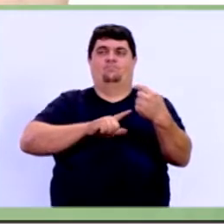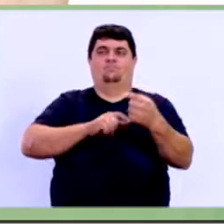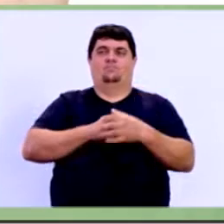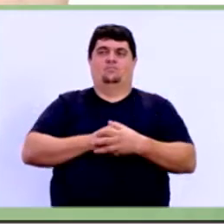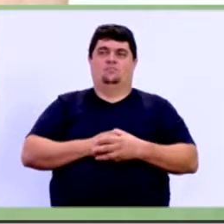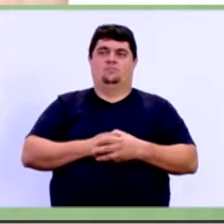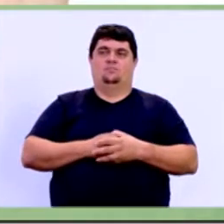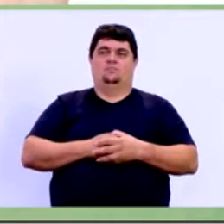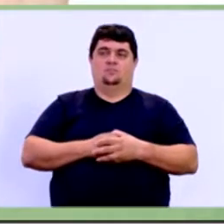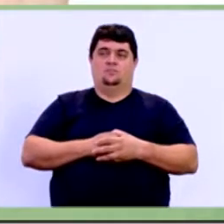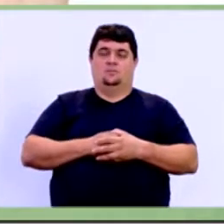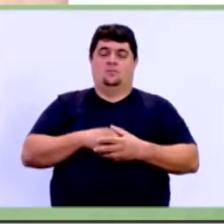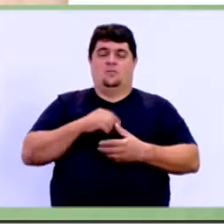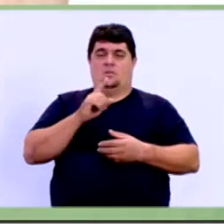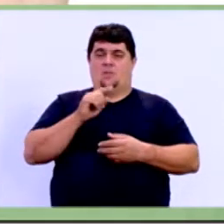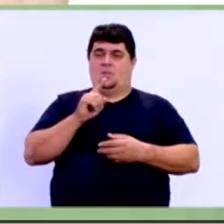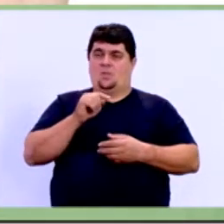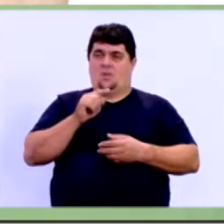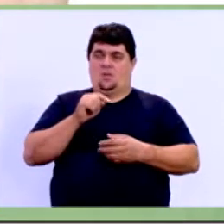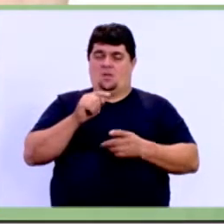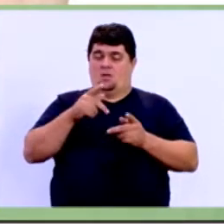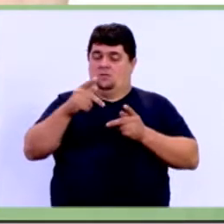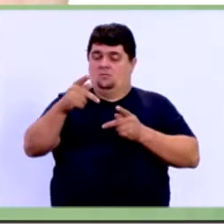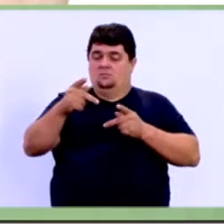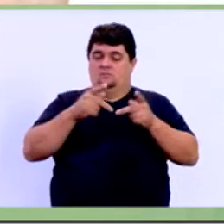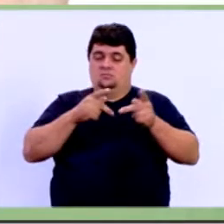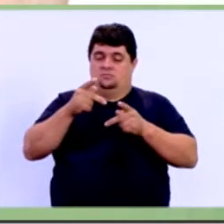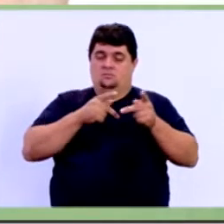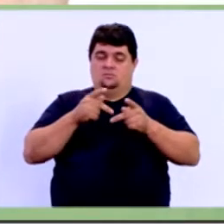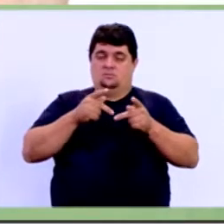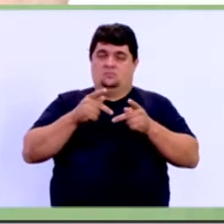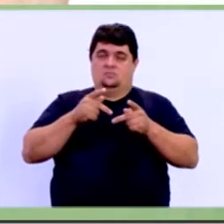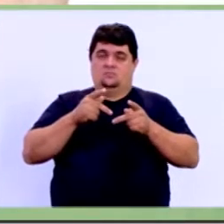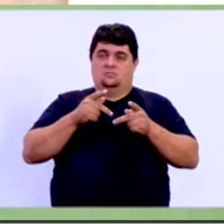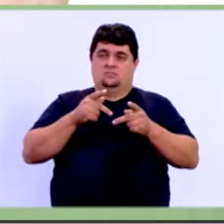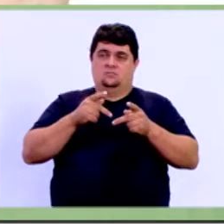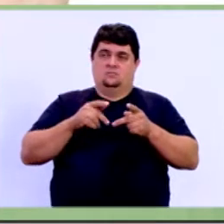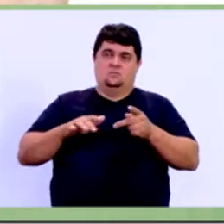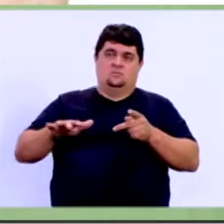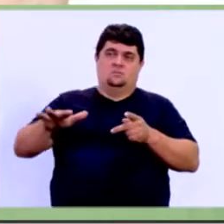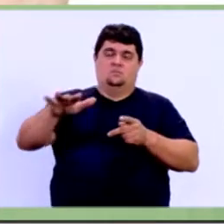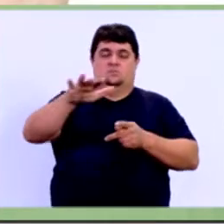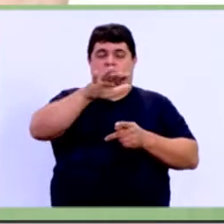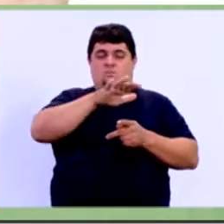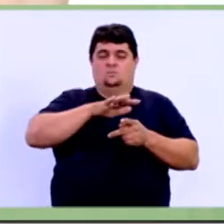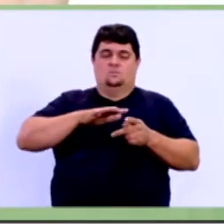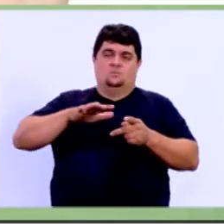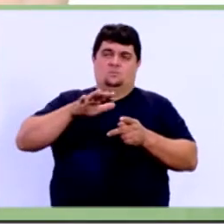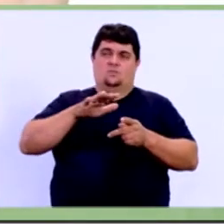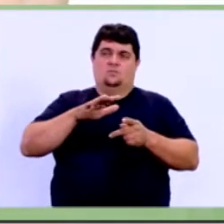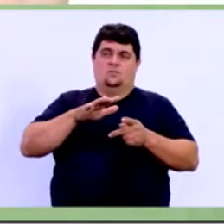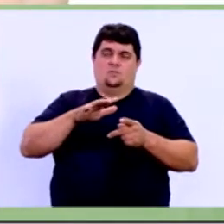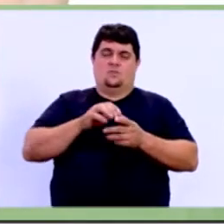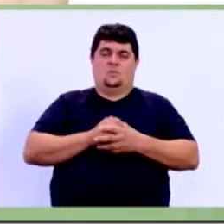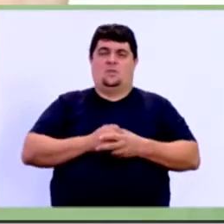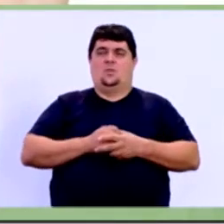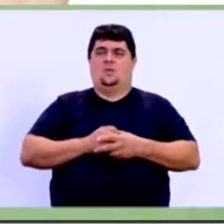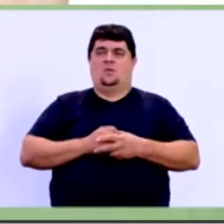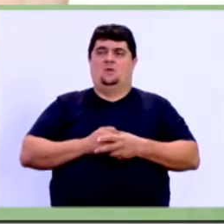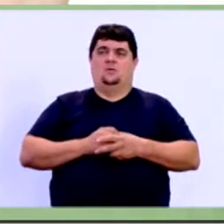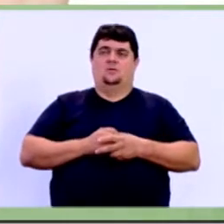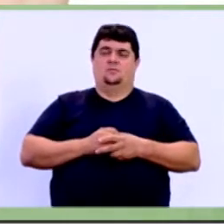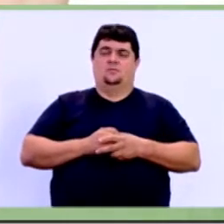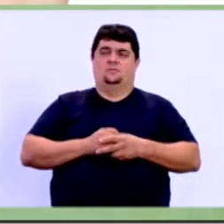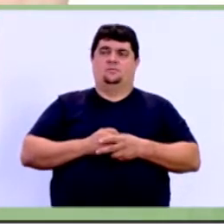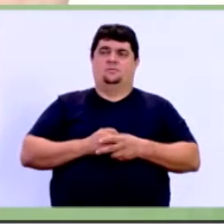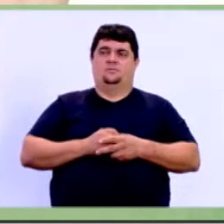propostos. Esses objetivos propostos, caro aluno, vai estar desenhado, vai estar descrito no nosso planejamento